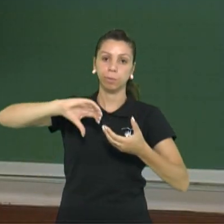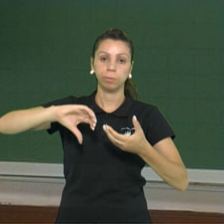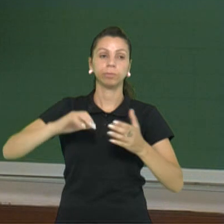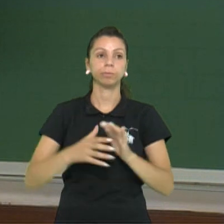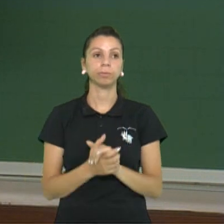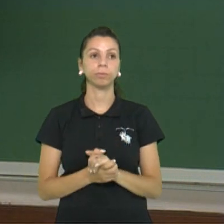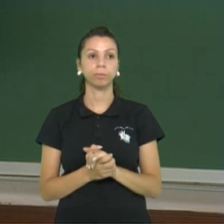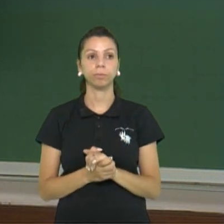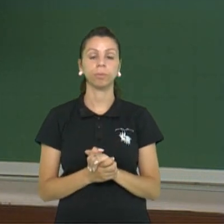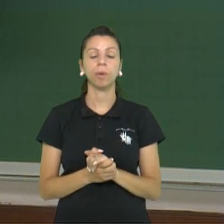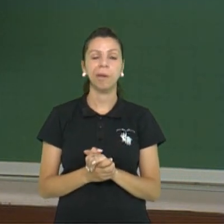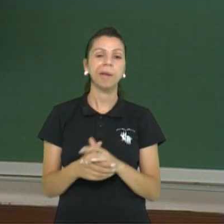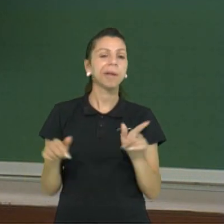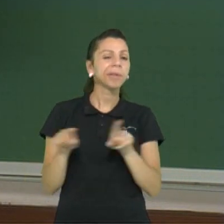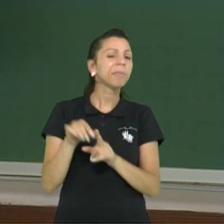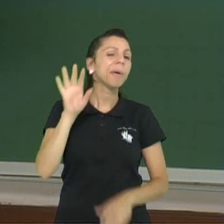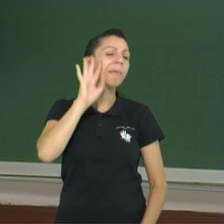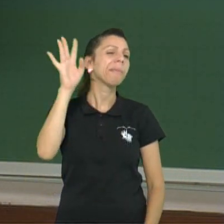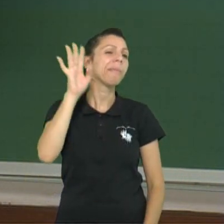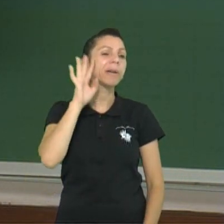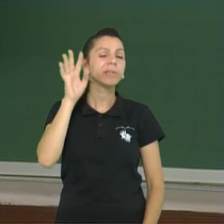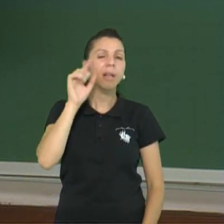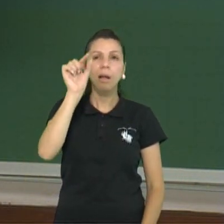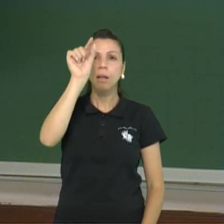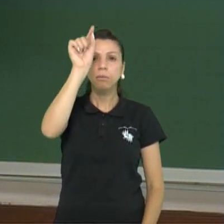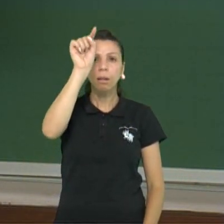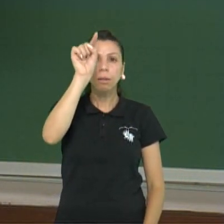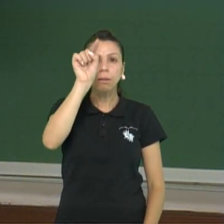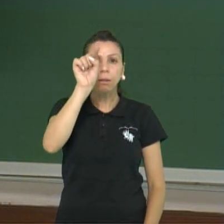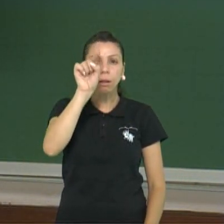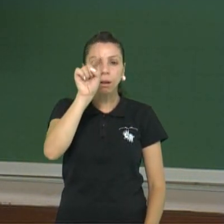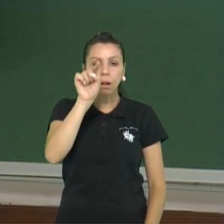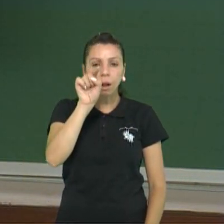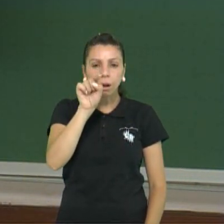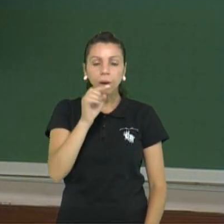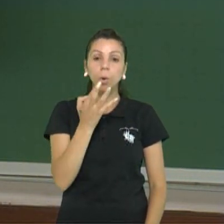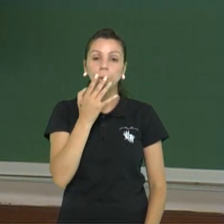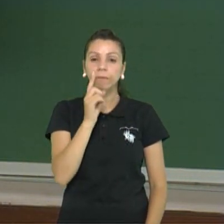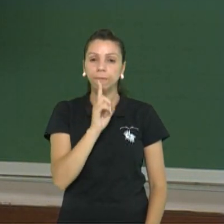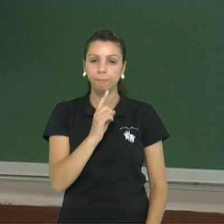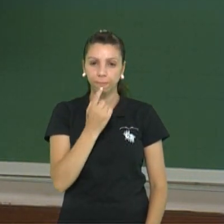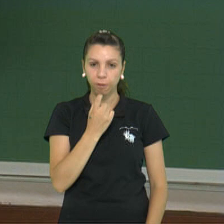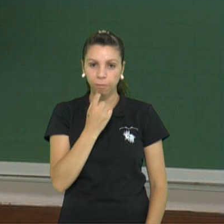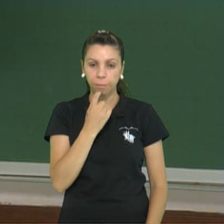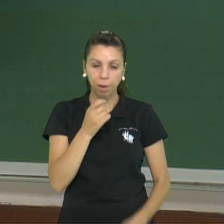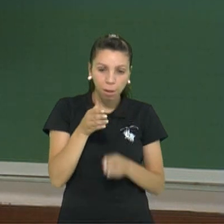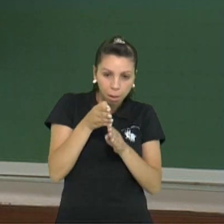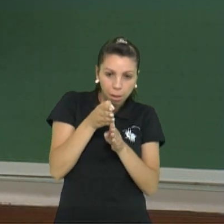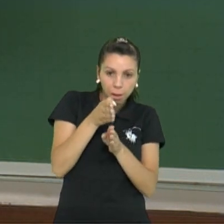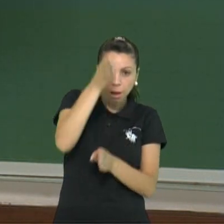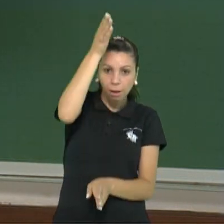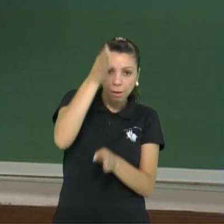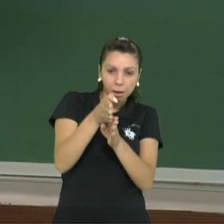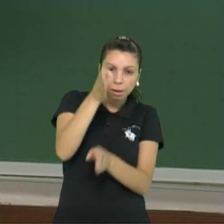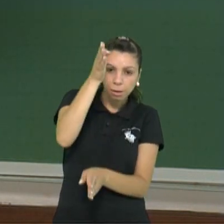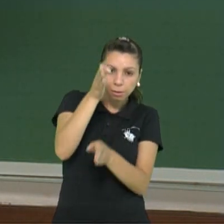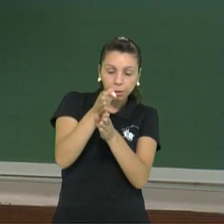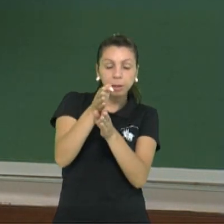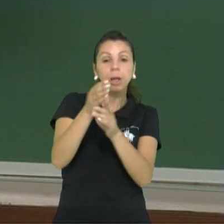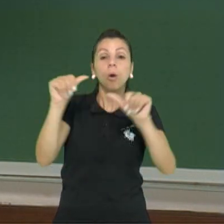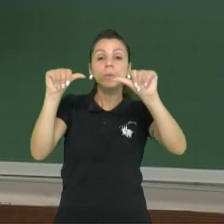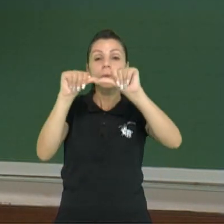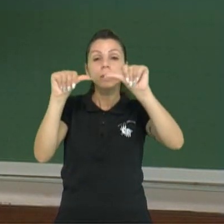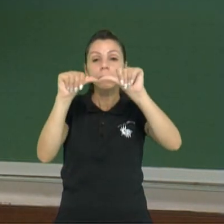aqui um eixo imaginário, que hoje eu tenho pontilhadinho aqui, ó, em vermelho. Esse eixo divide a parábola de forma